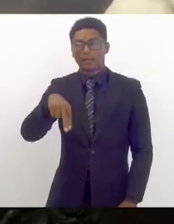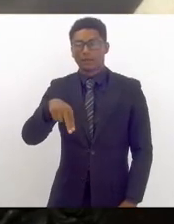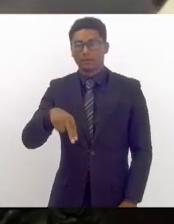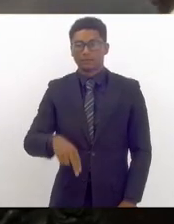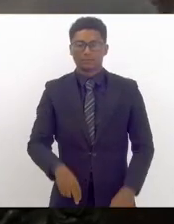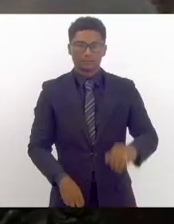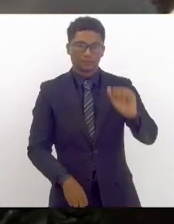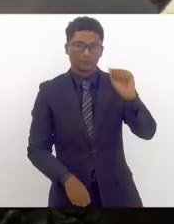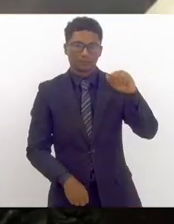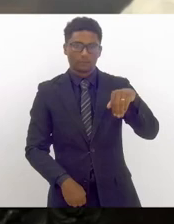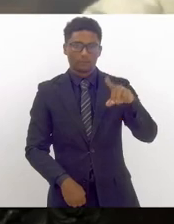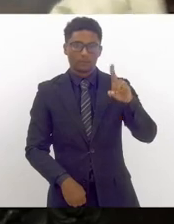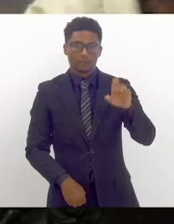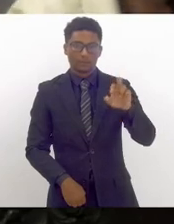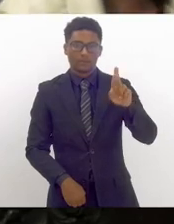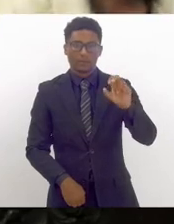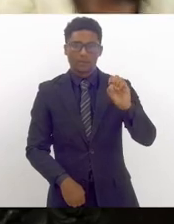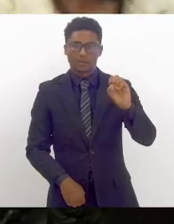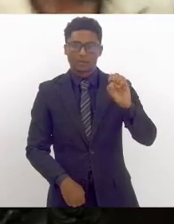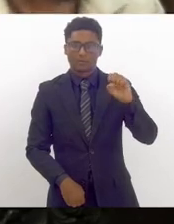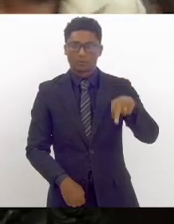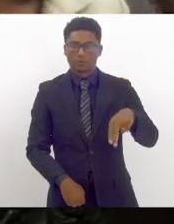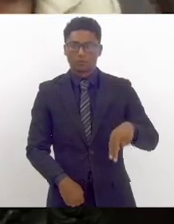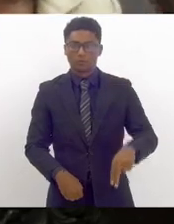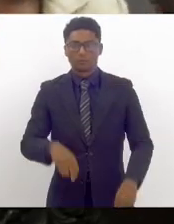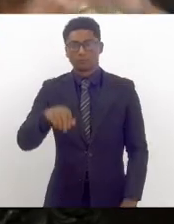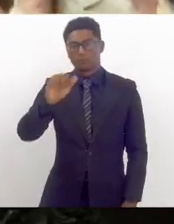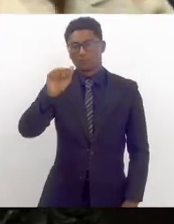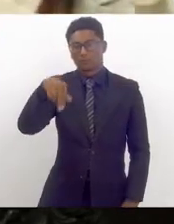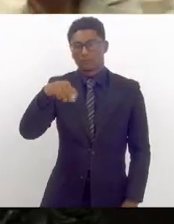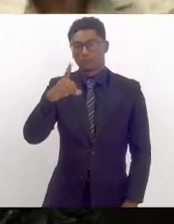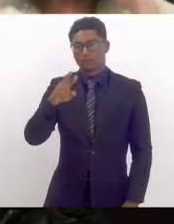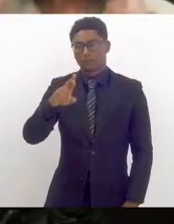Anderson Moraes, André Correia,